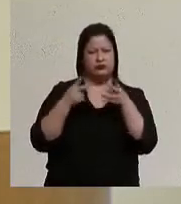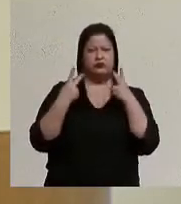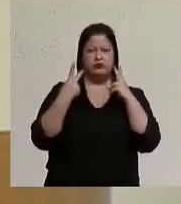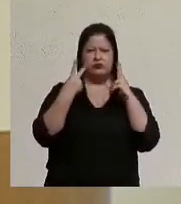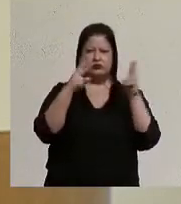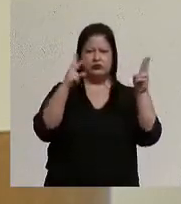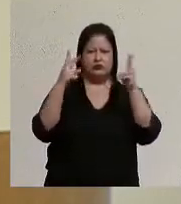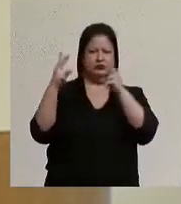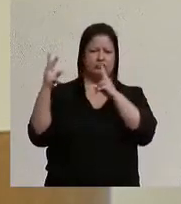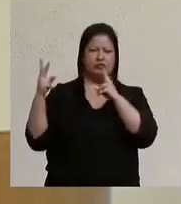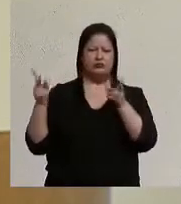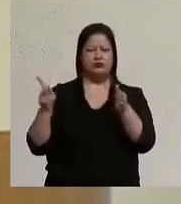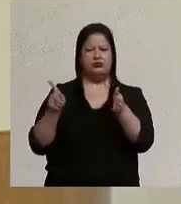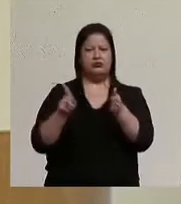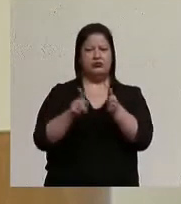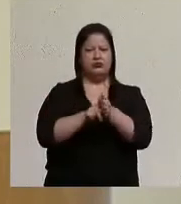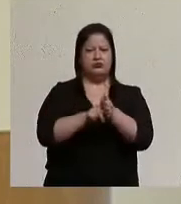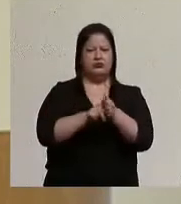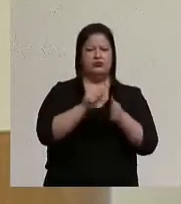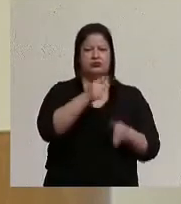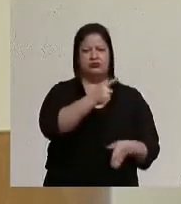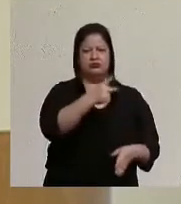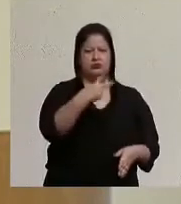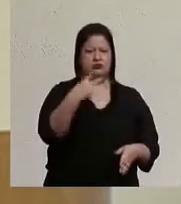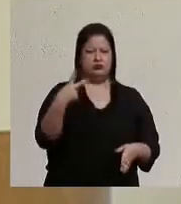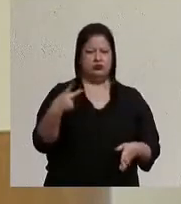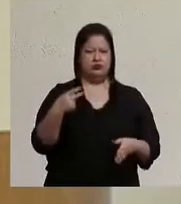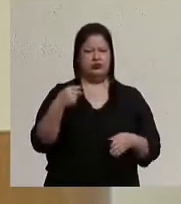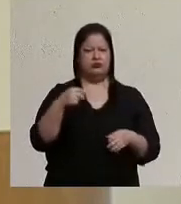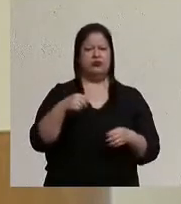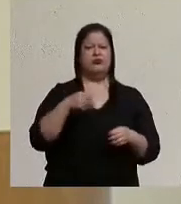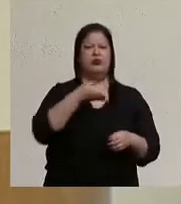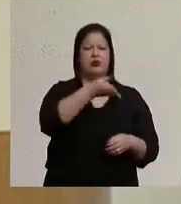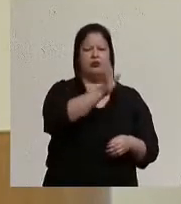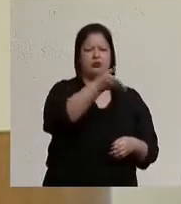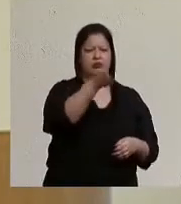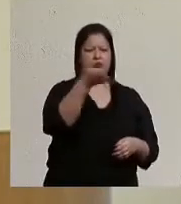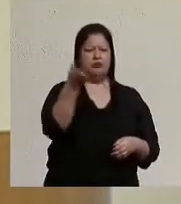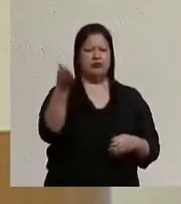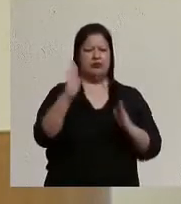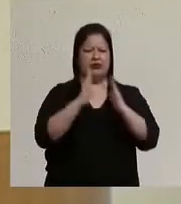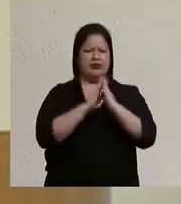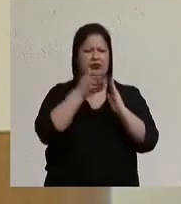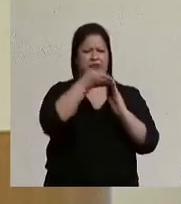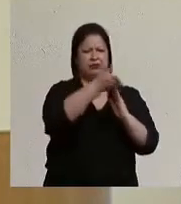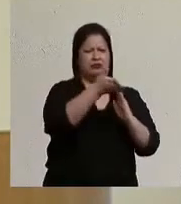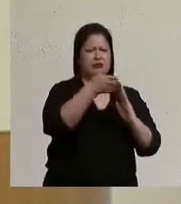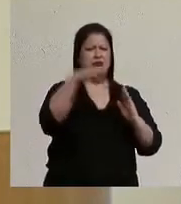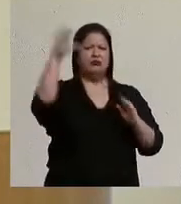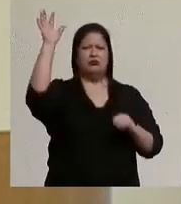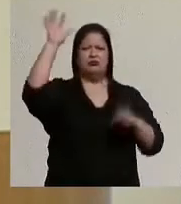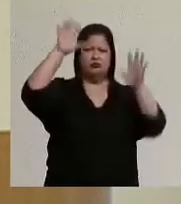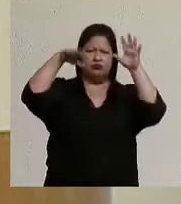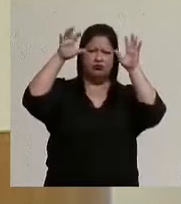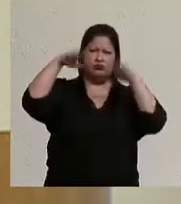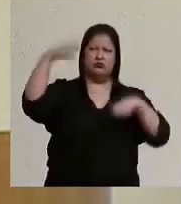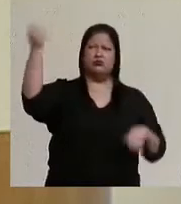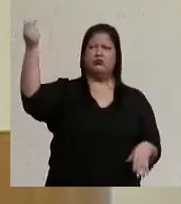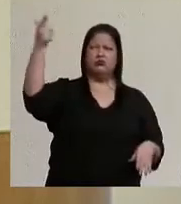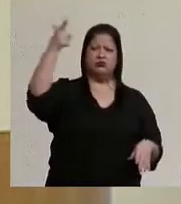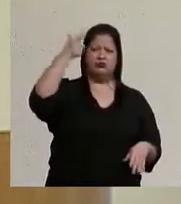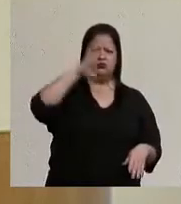Vitoriosa a equipe 12 que bateu de porta em porta foi na chuva no sol